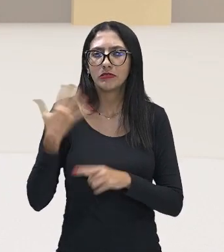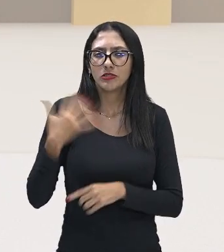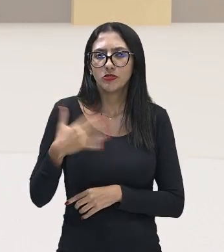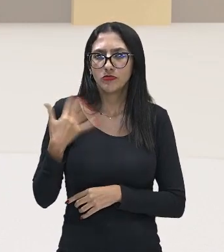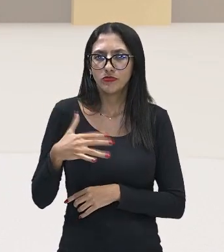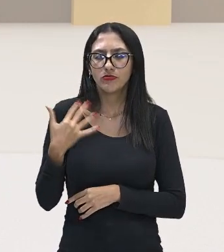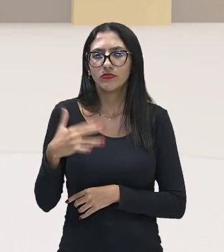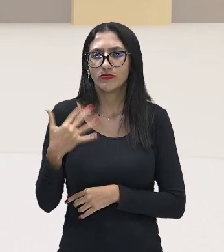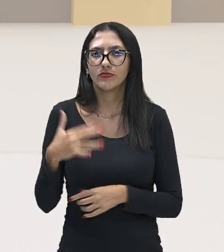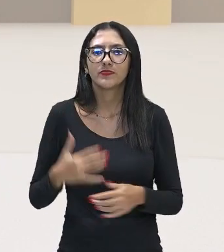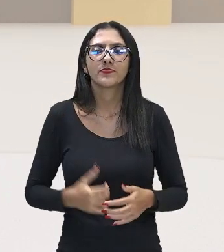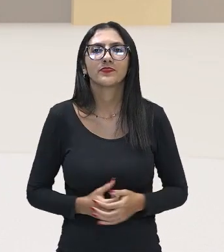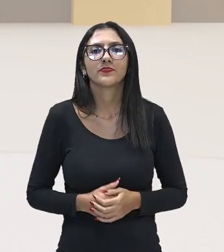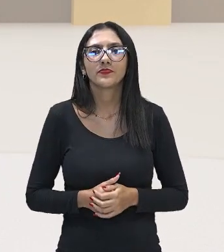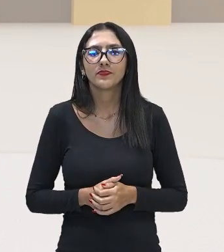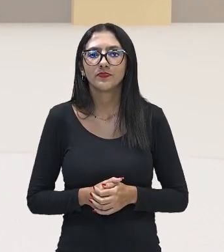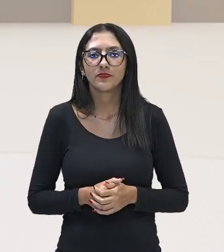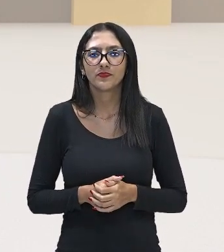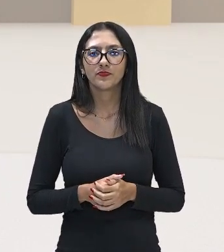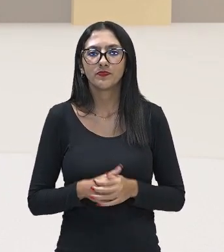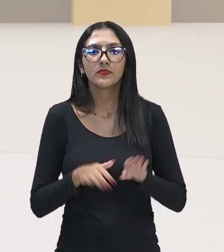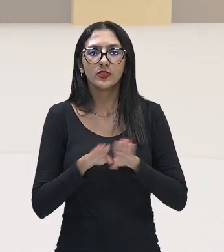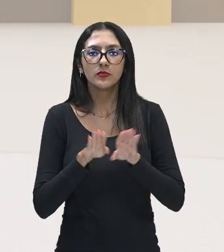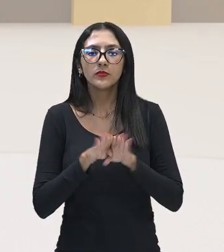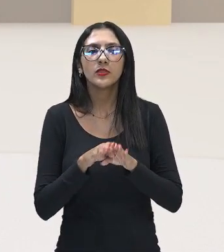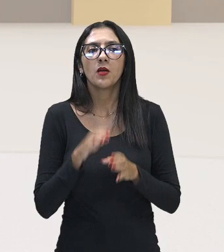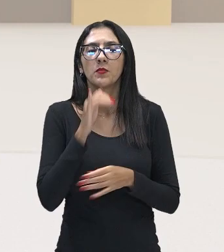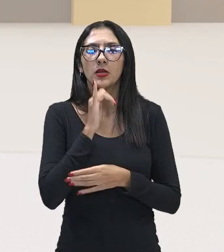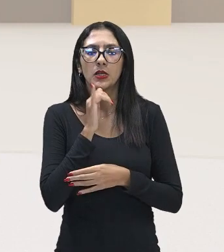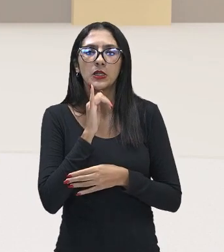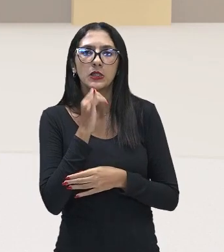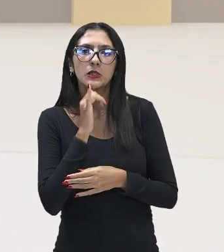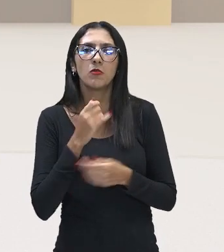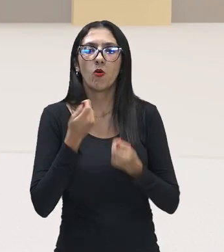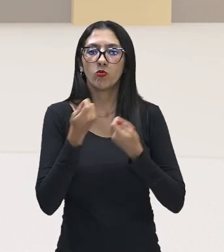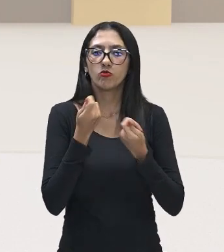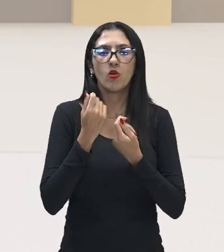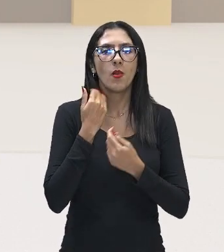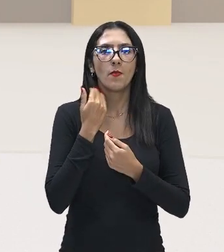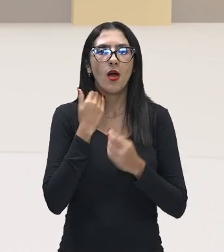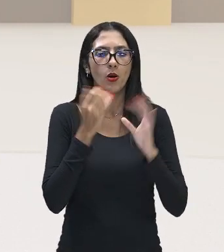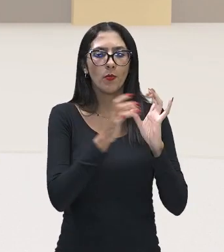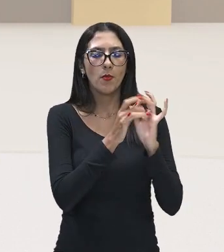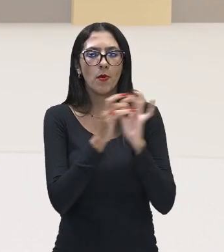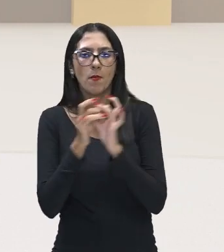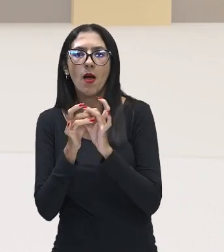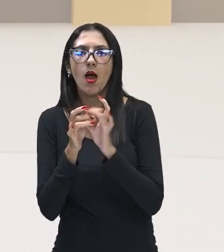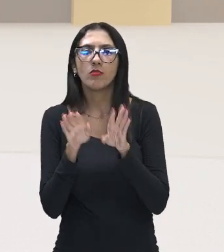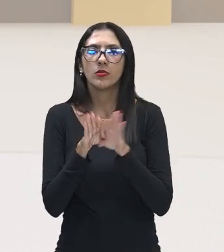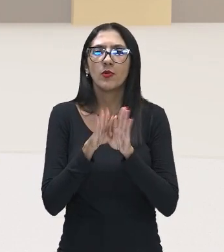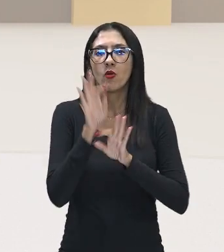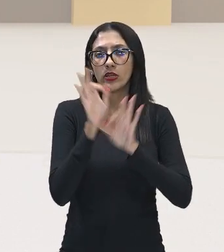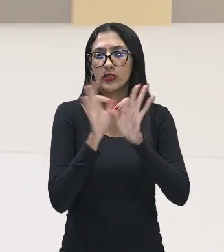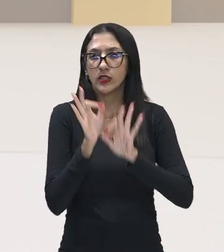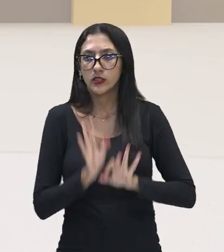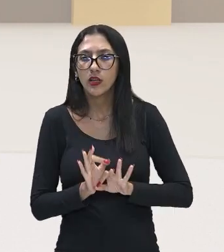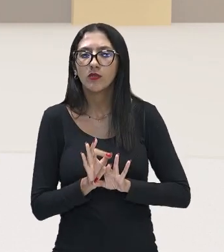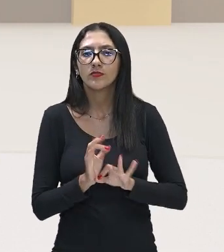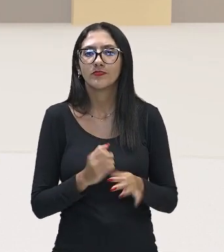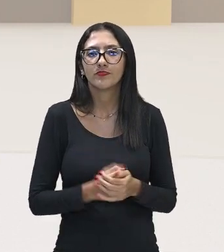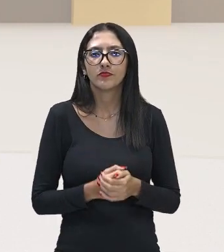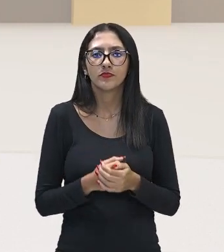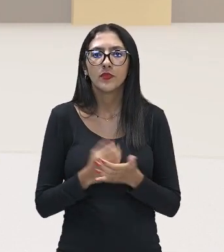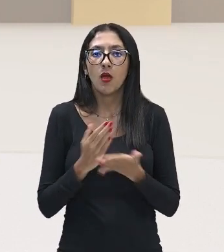fatura. Sincronização das suas contas e dos seus dados bancários, definição de metas e objetivos financeiros, dicas